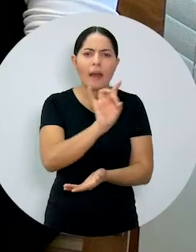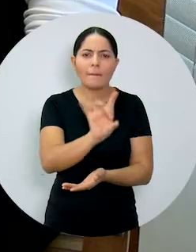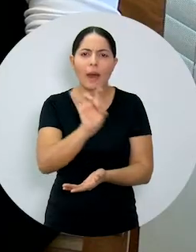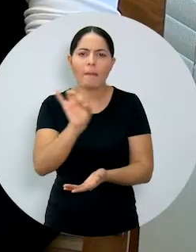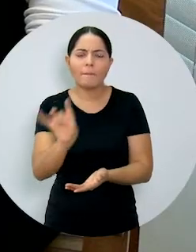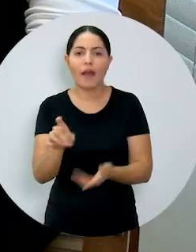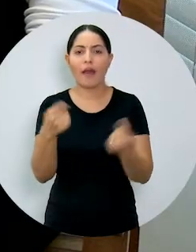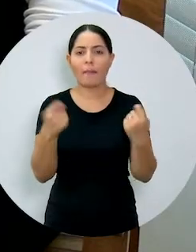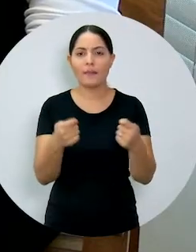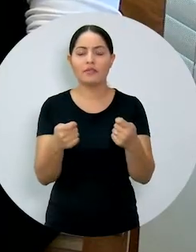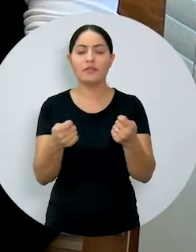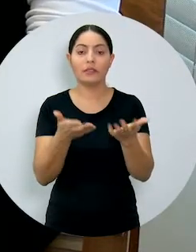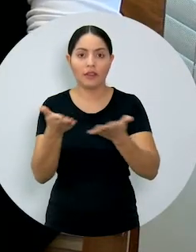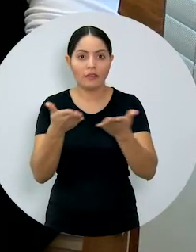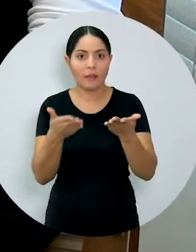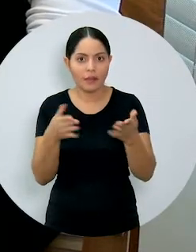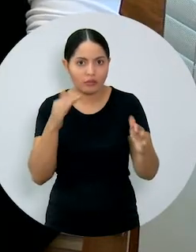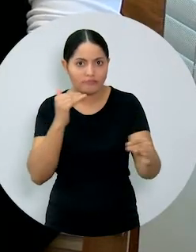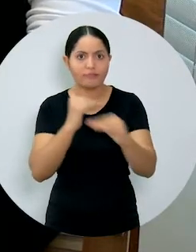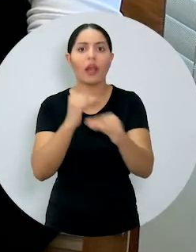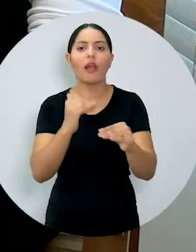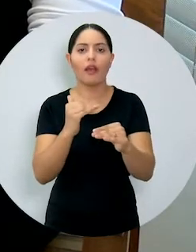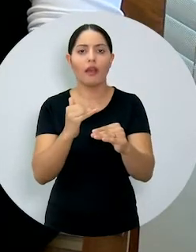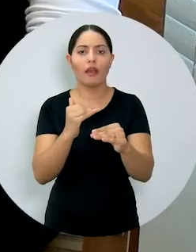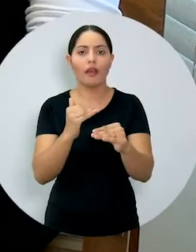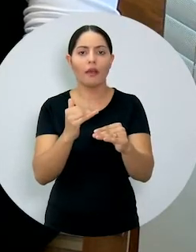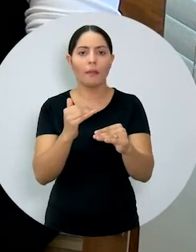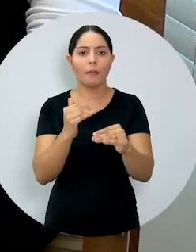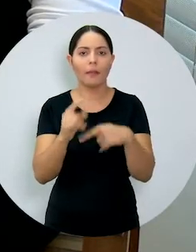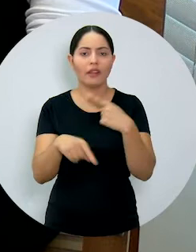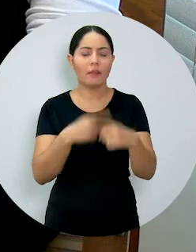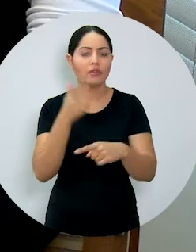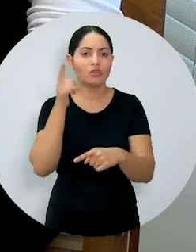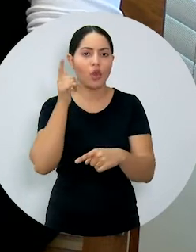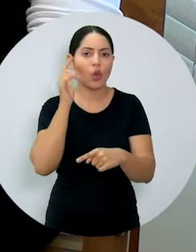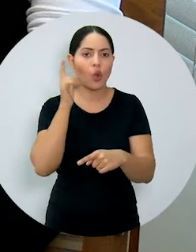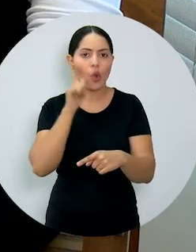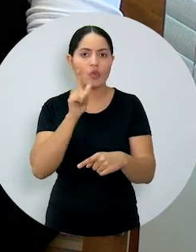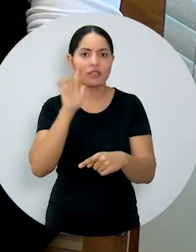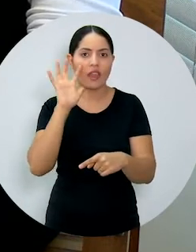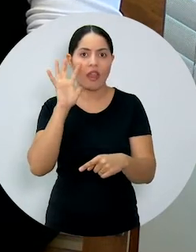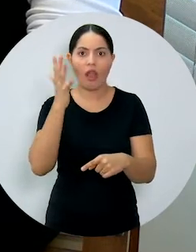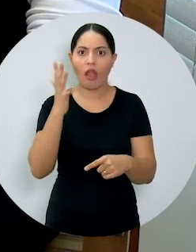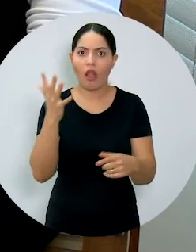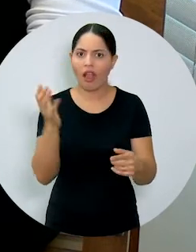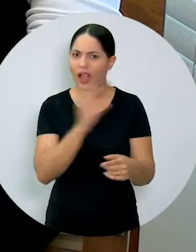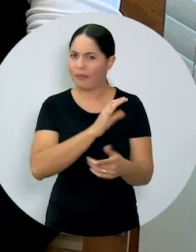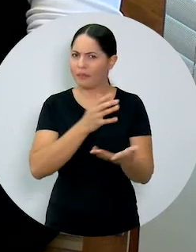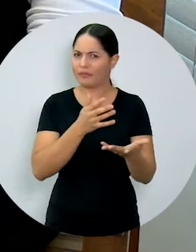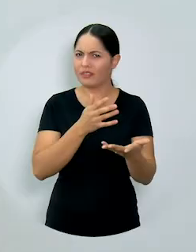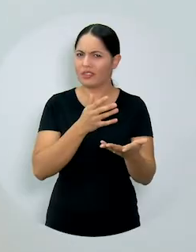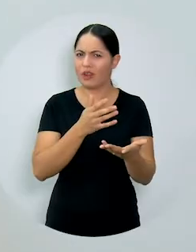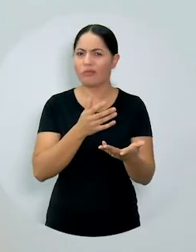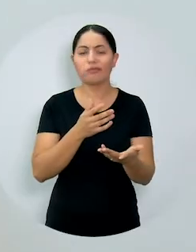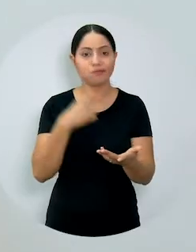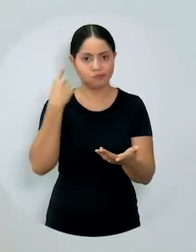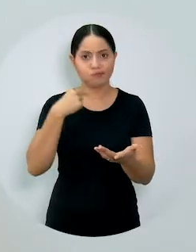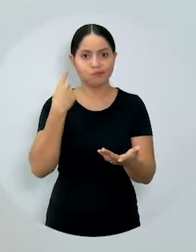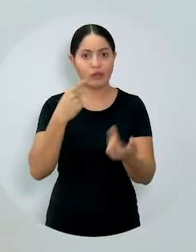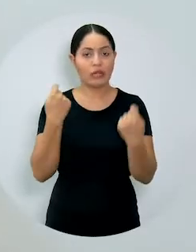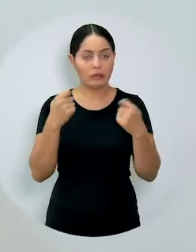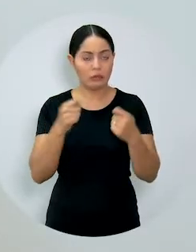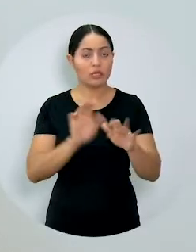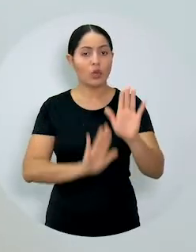D, tratando todos iguais para ter uma solução fácil que sirva para todos. Os advogados têm que se arvorar contra isso. O